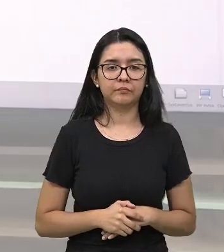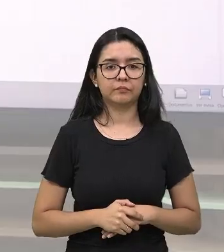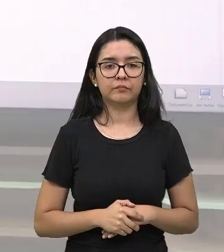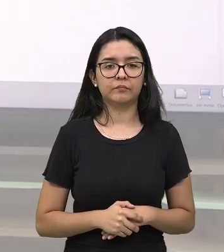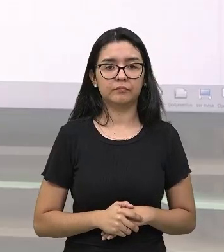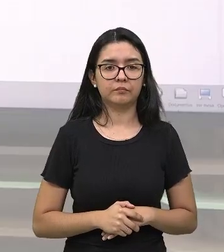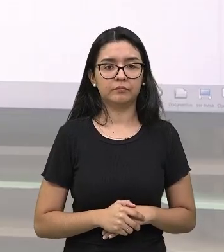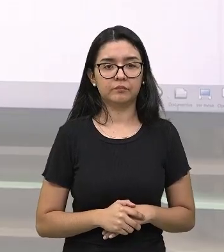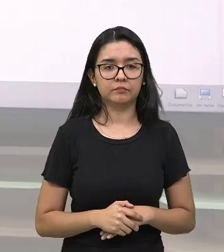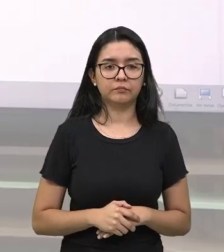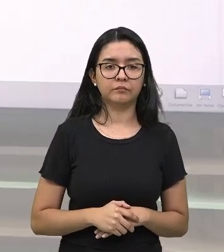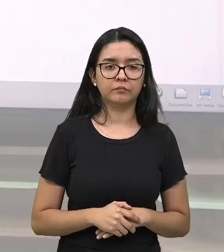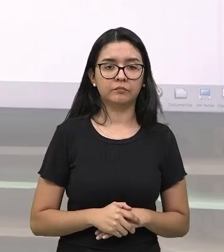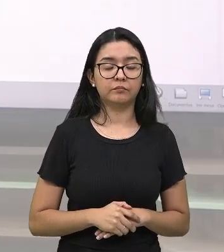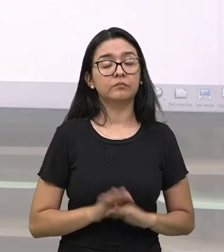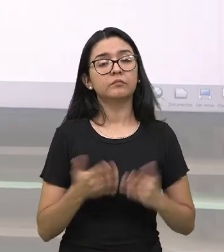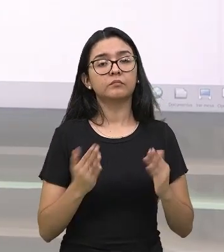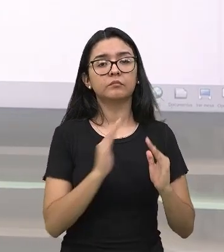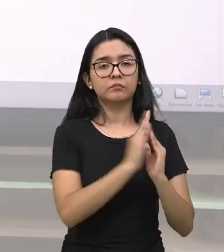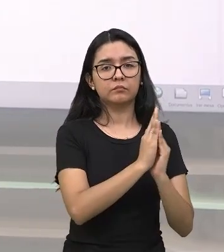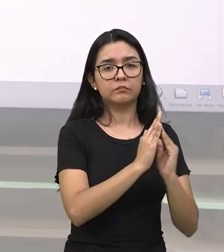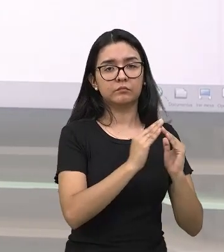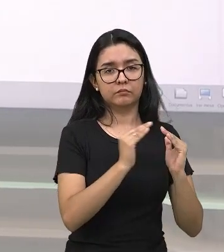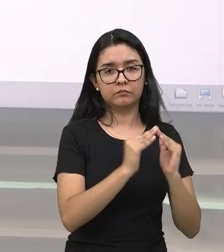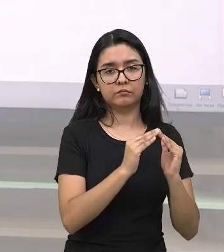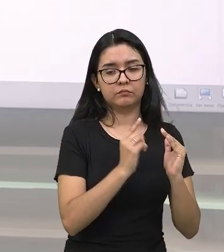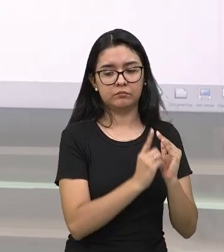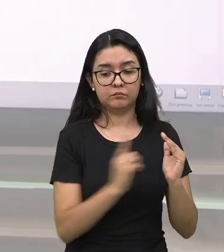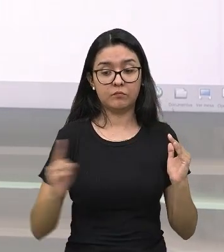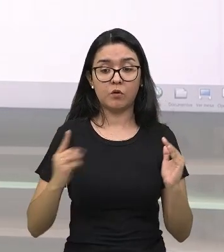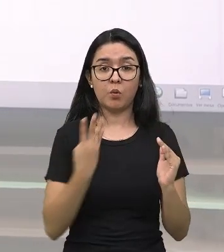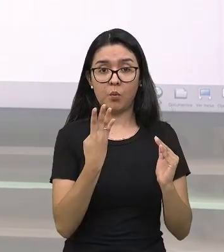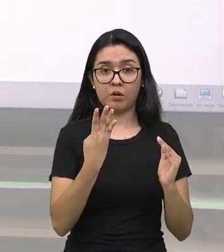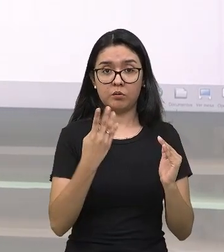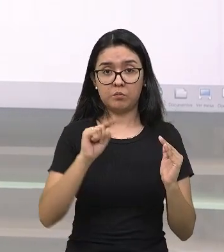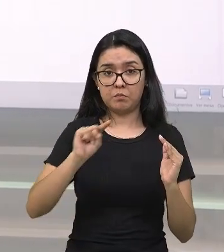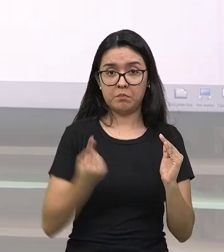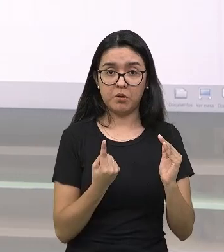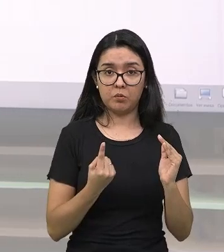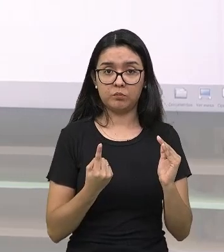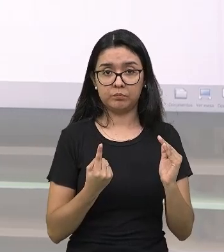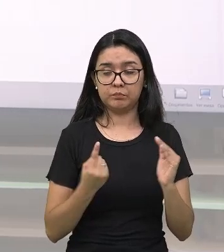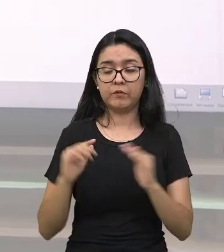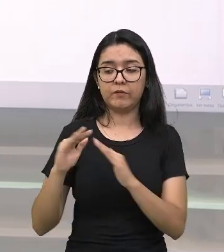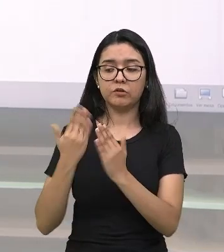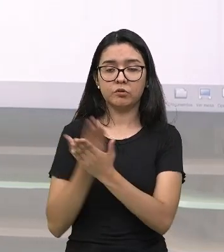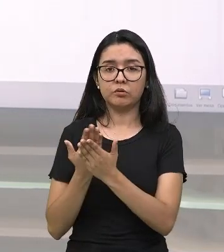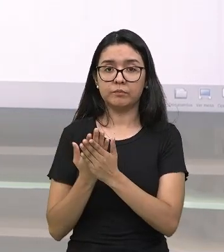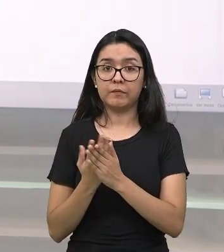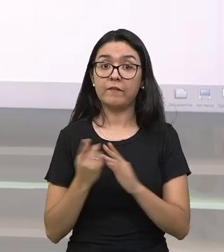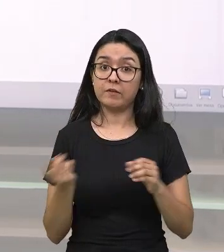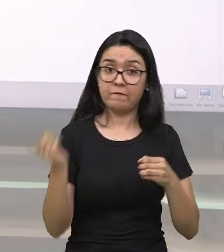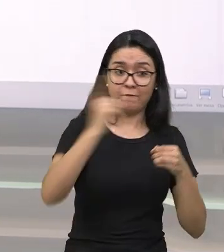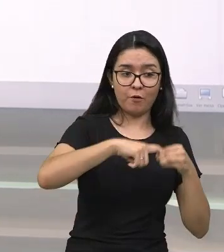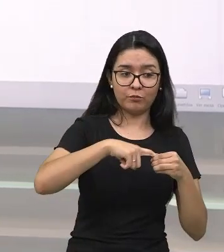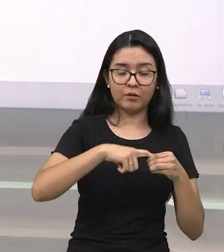você vai percorrer 4.000 metros, certo? Aí você vai ter que voltar. E na volta, você também vai percorrer